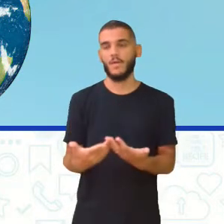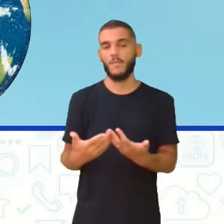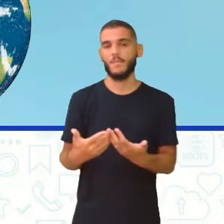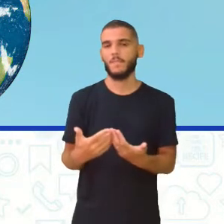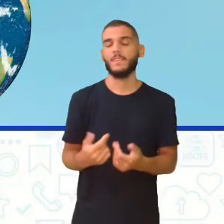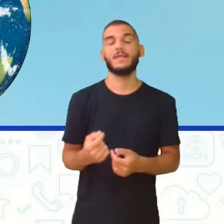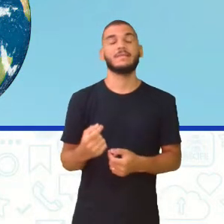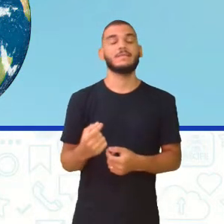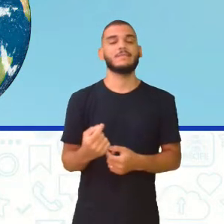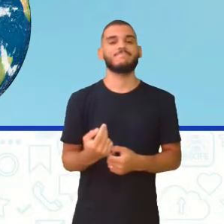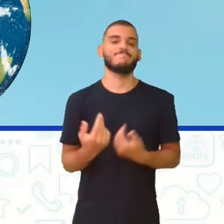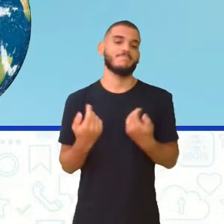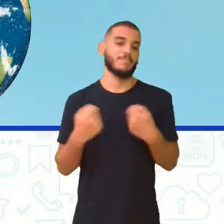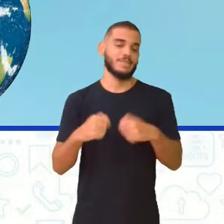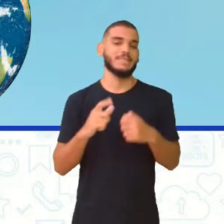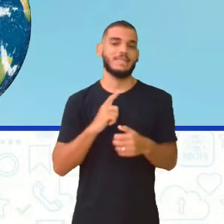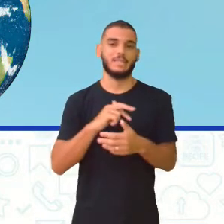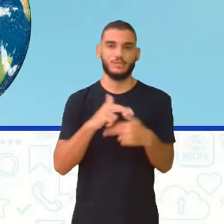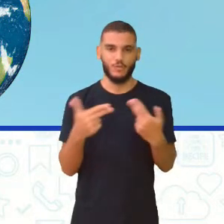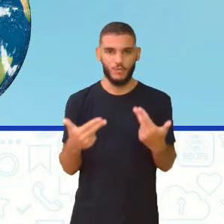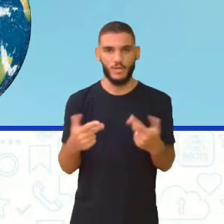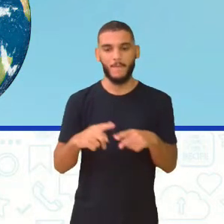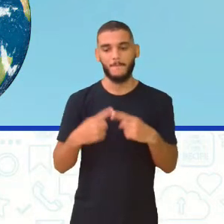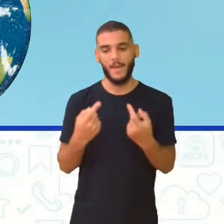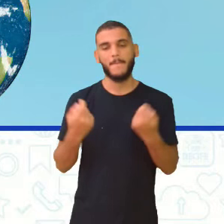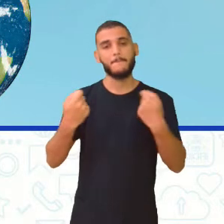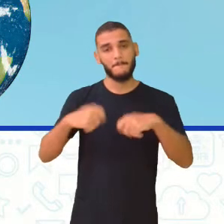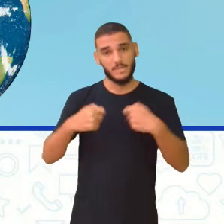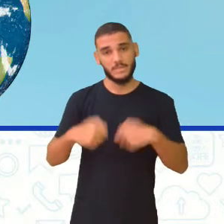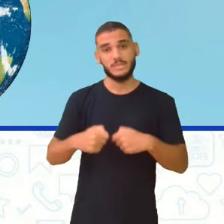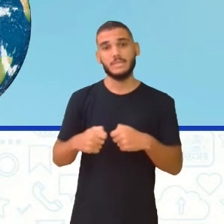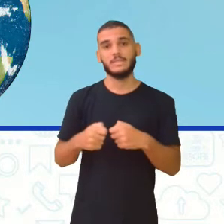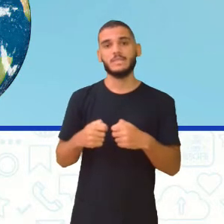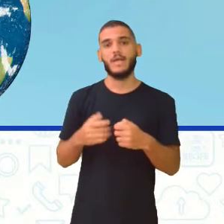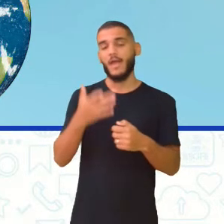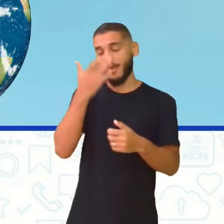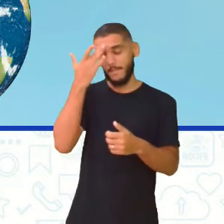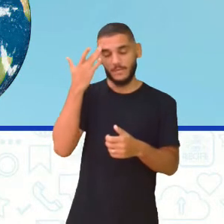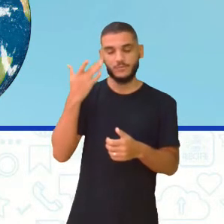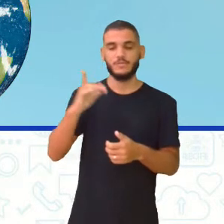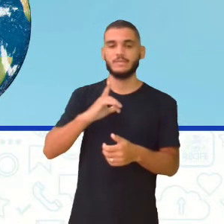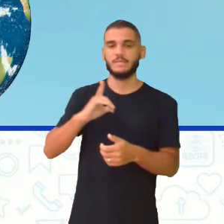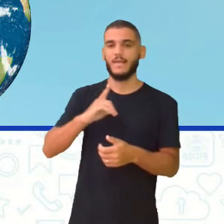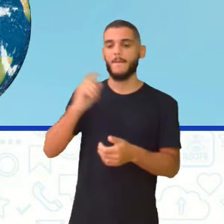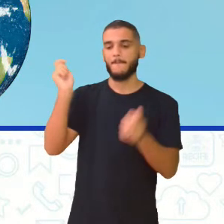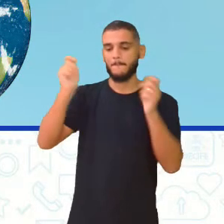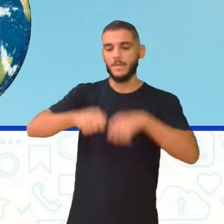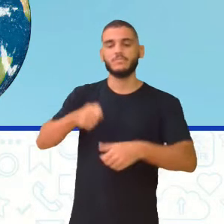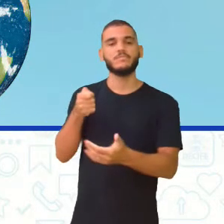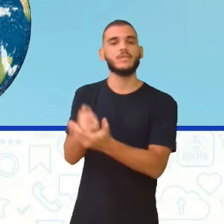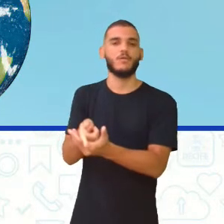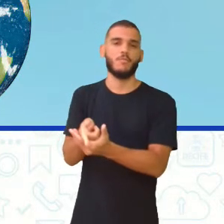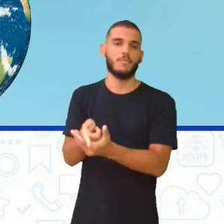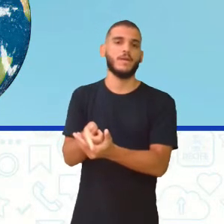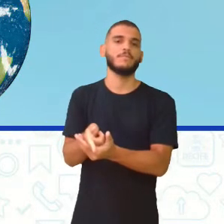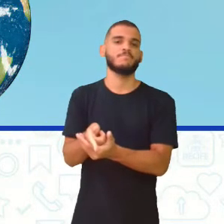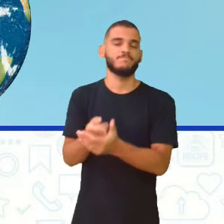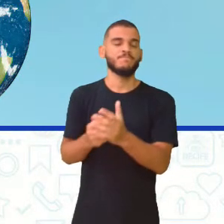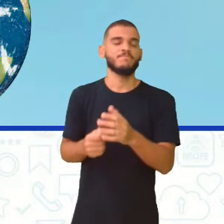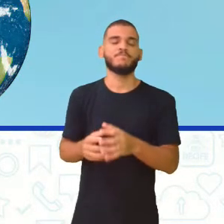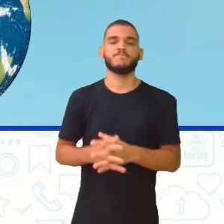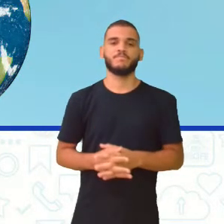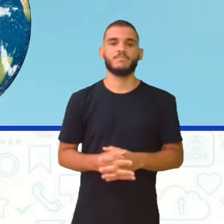importante que eles estejam acessíveis a todos. Então, não adianta estar na mesa de A ou B, é preciso estar na mesa de todos nós.